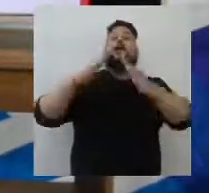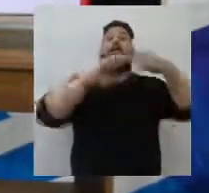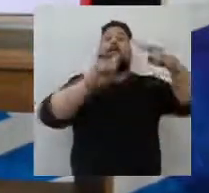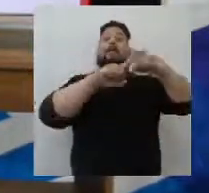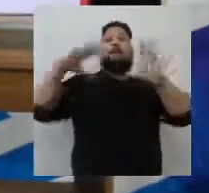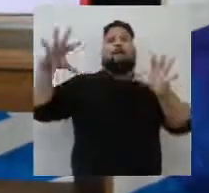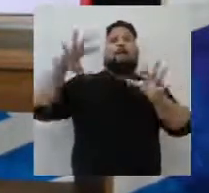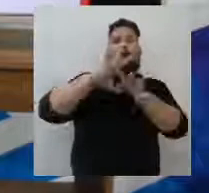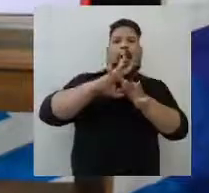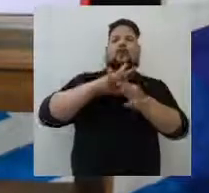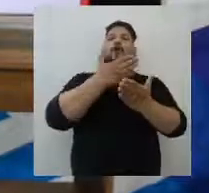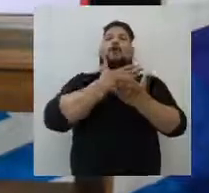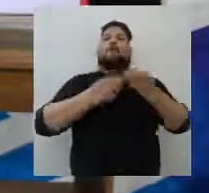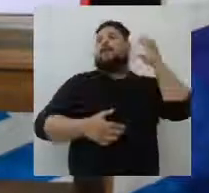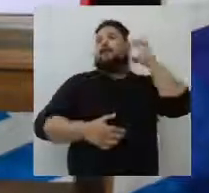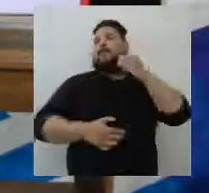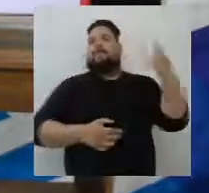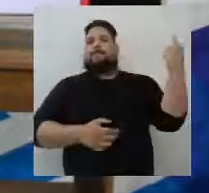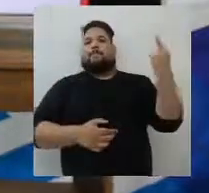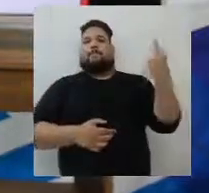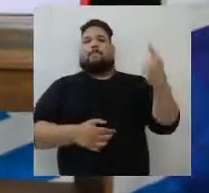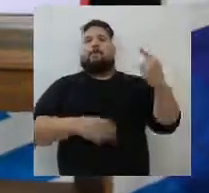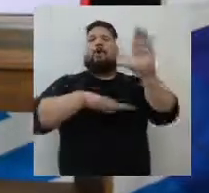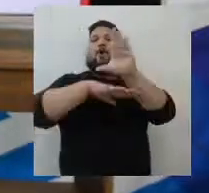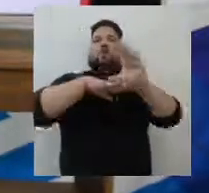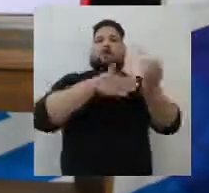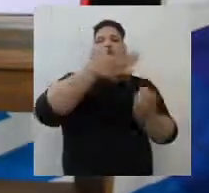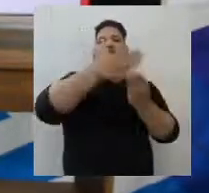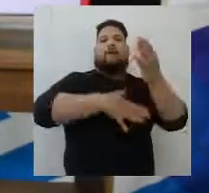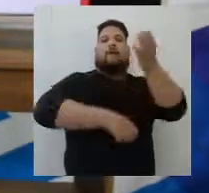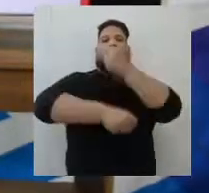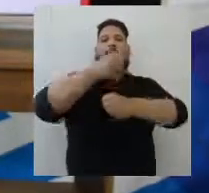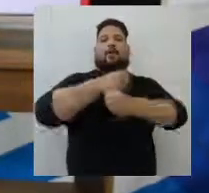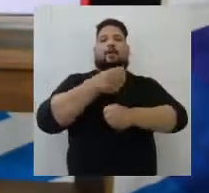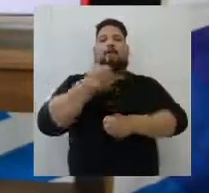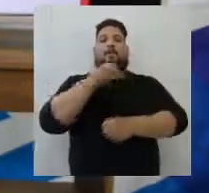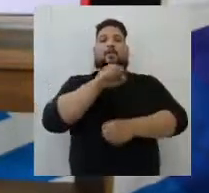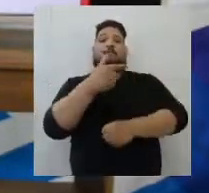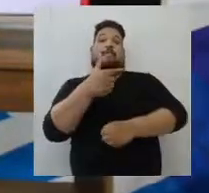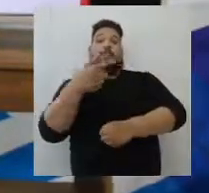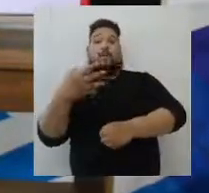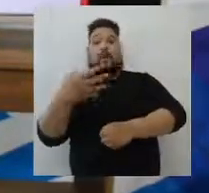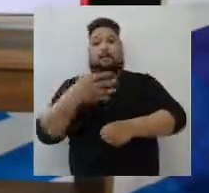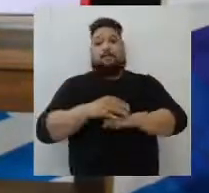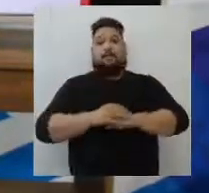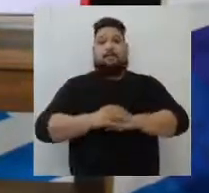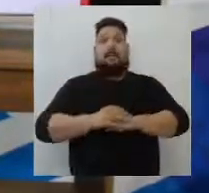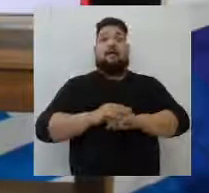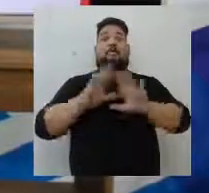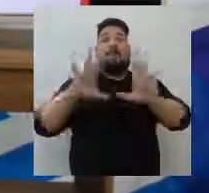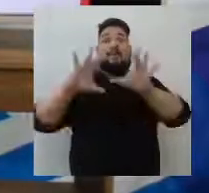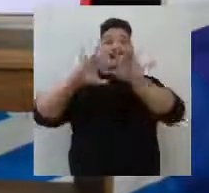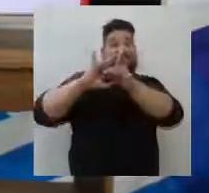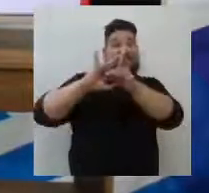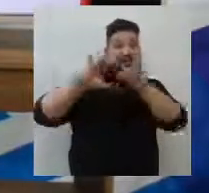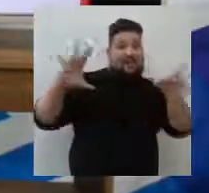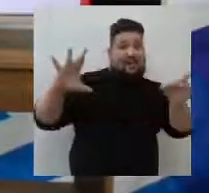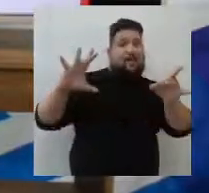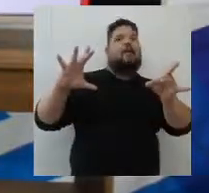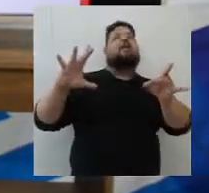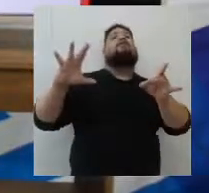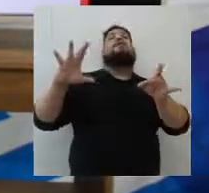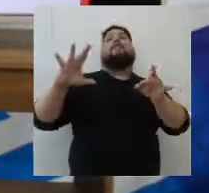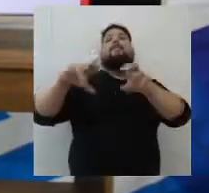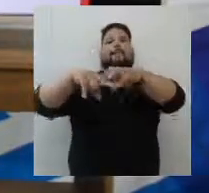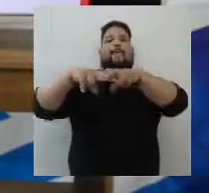de Dom Pedro I em sua Constituição de 1824. Só vai ser rompido a partir dessa